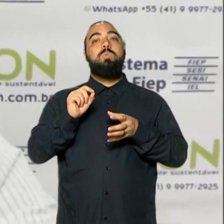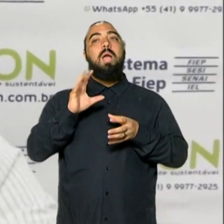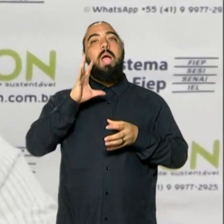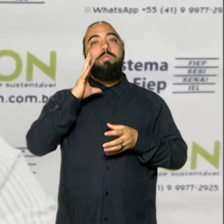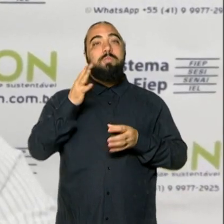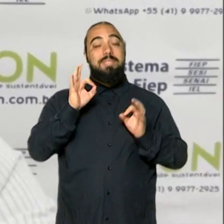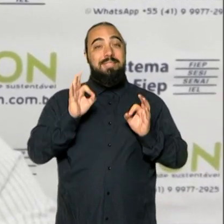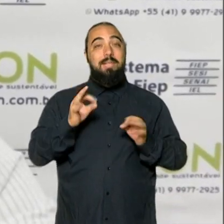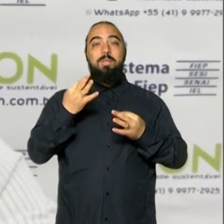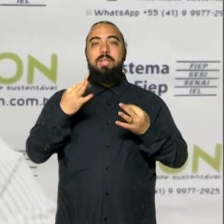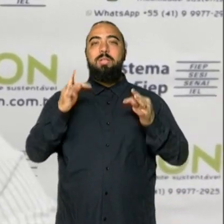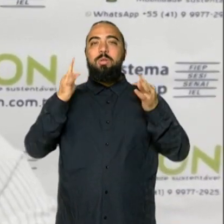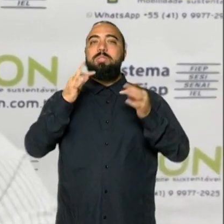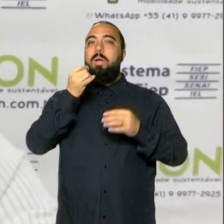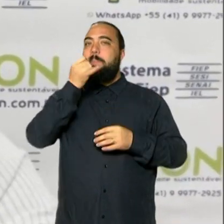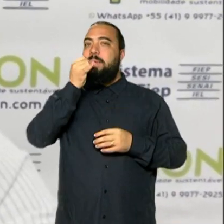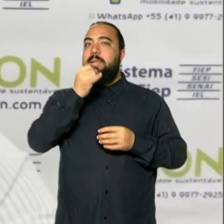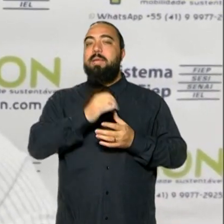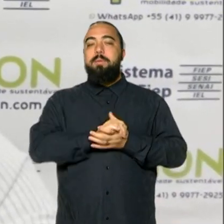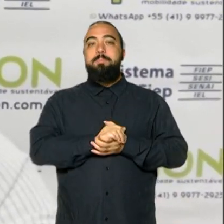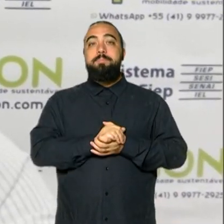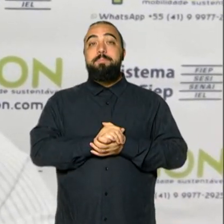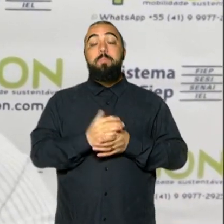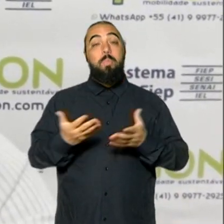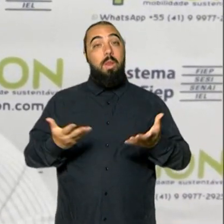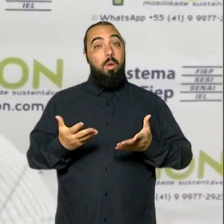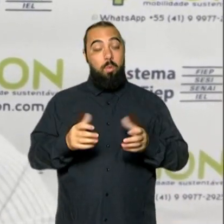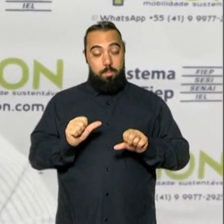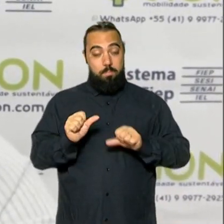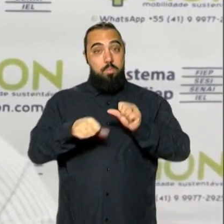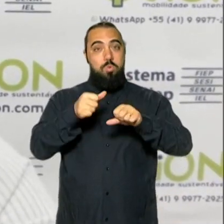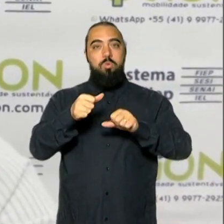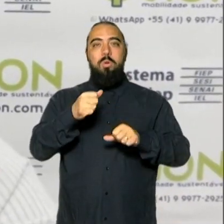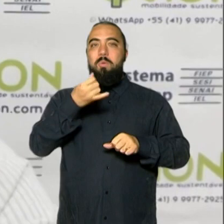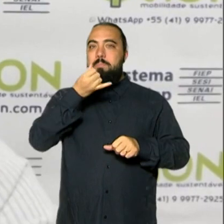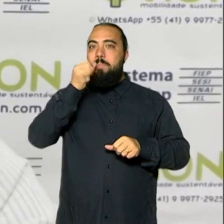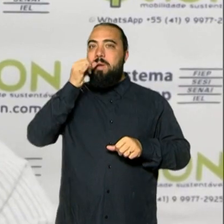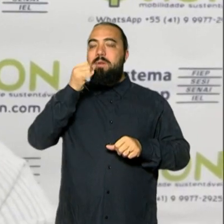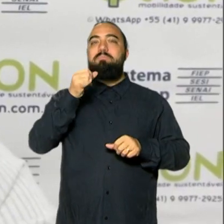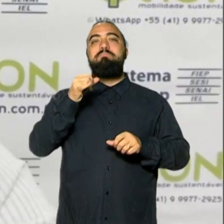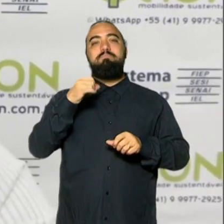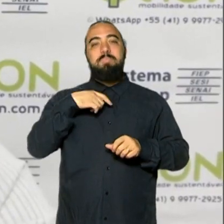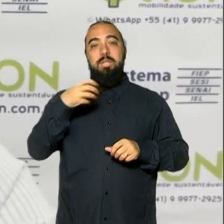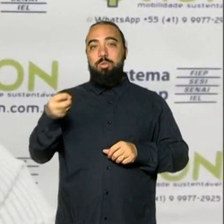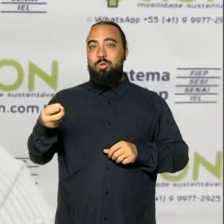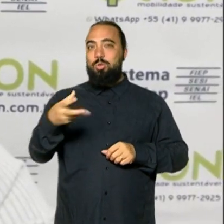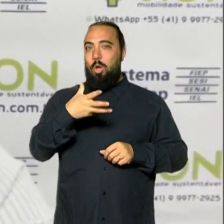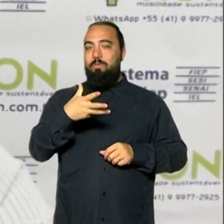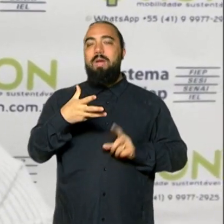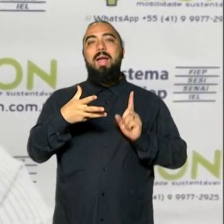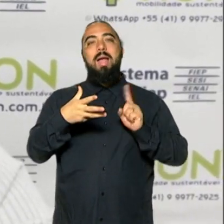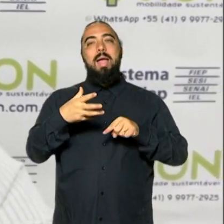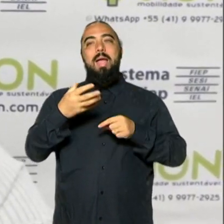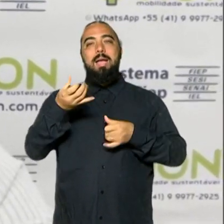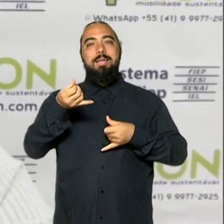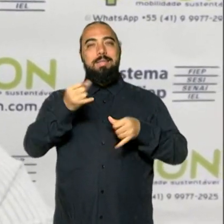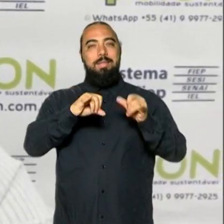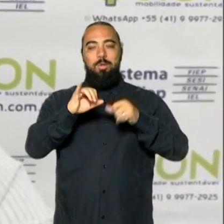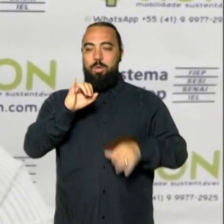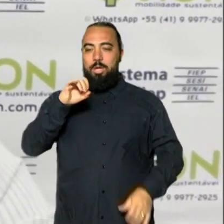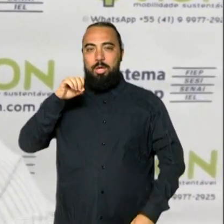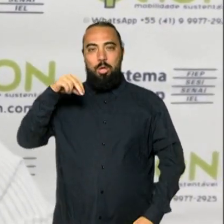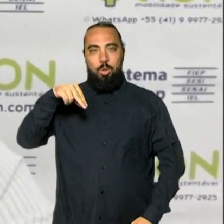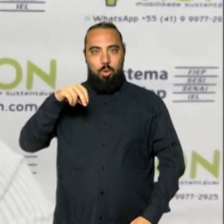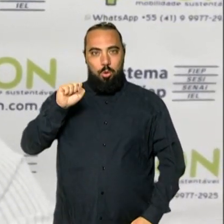definitivamente a tecnologia das baterias. E agora, com essas modernas baterias, principalmente as que utilizam as químicas de íons de lítio,